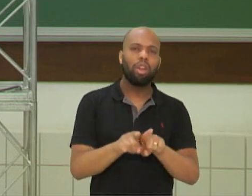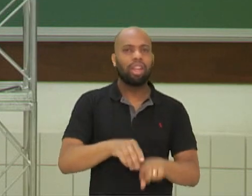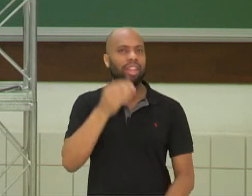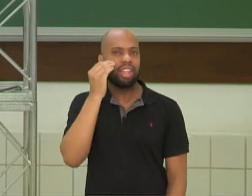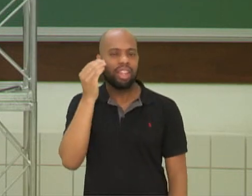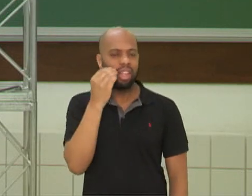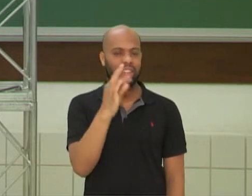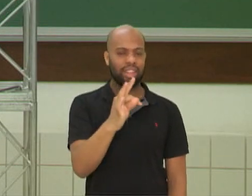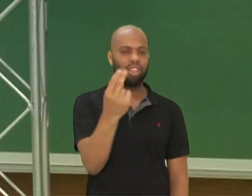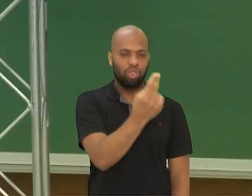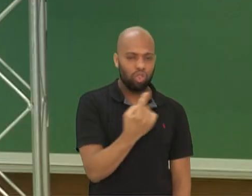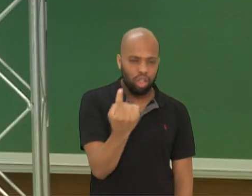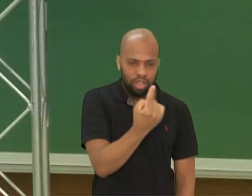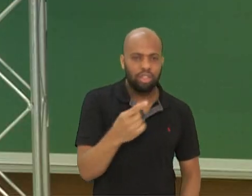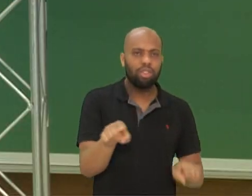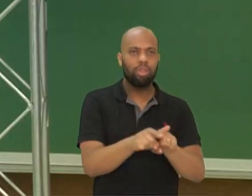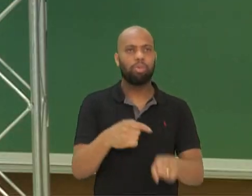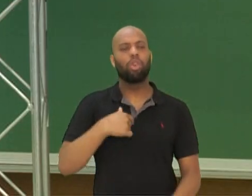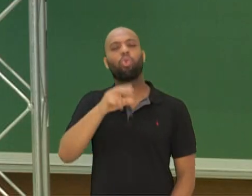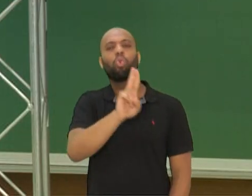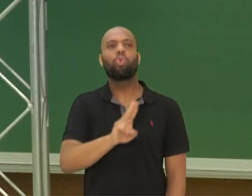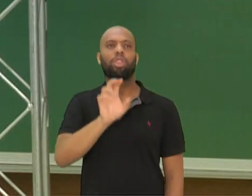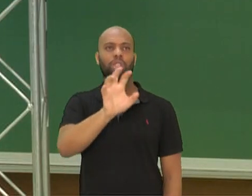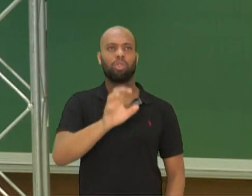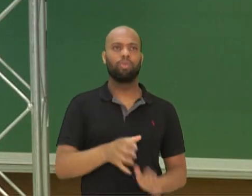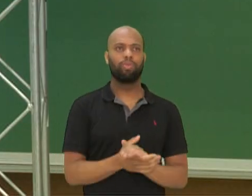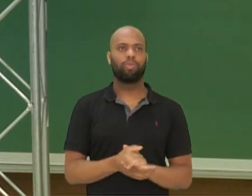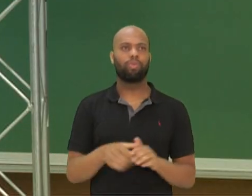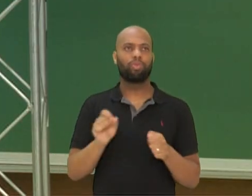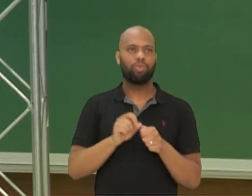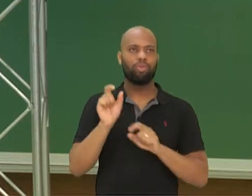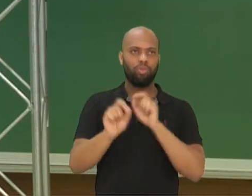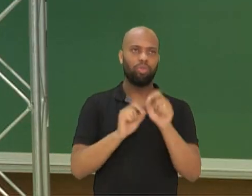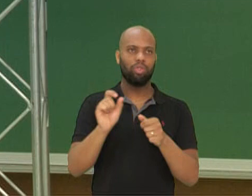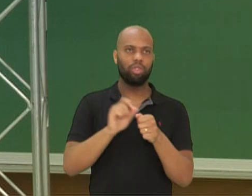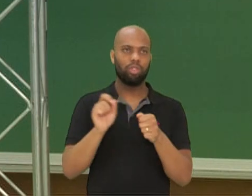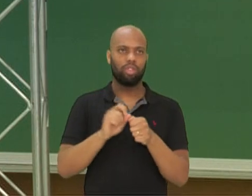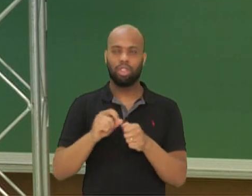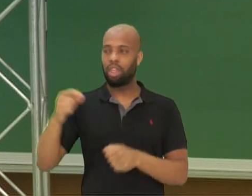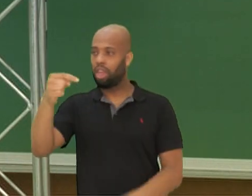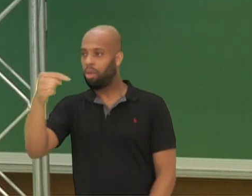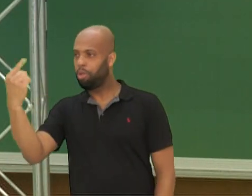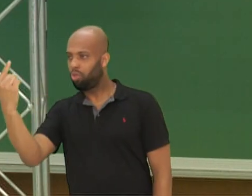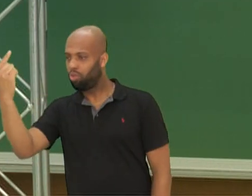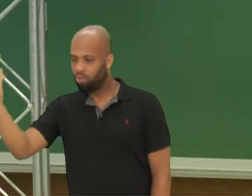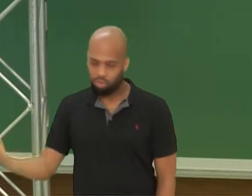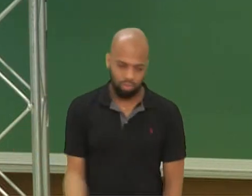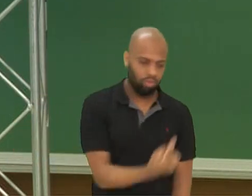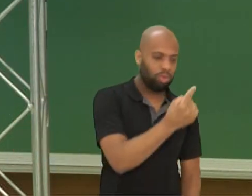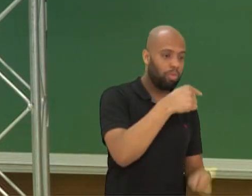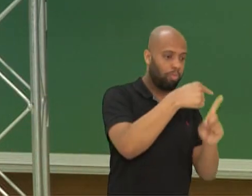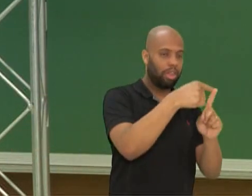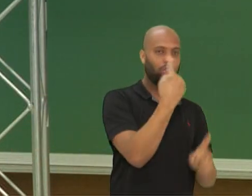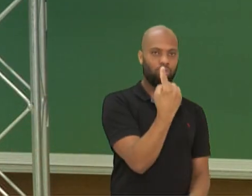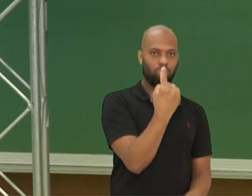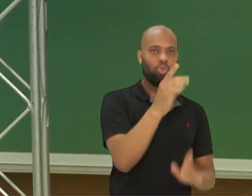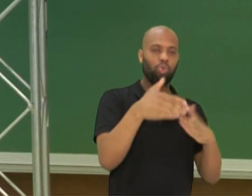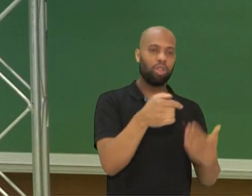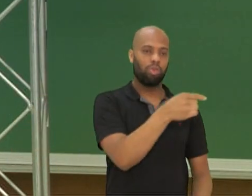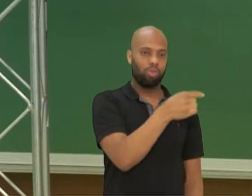igualdade seja verdadeira. Muito bem, foi nisso que você chegou? Lembrou de aplicar as